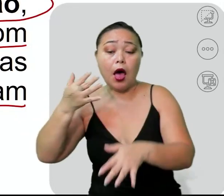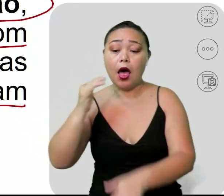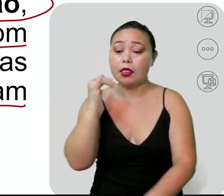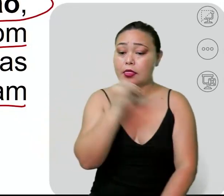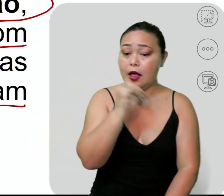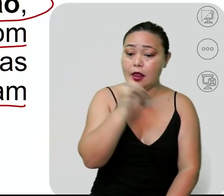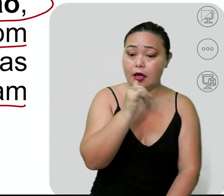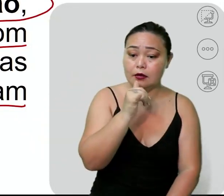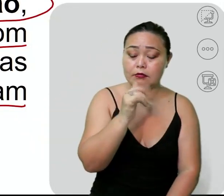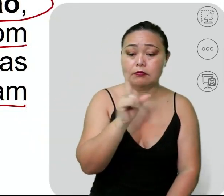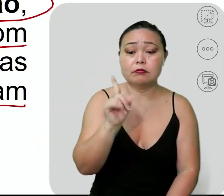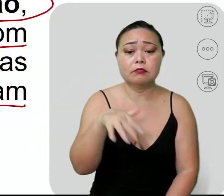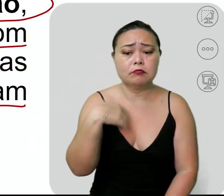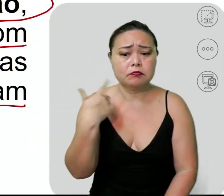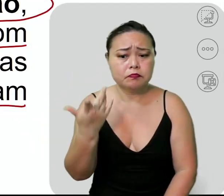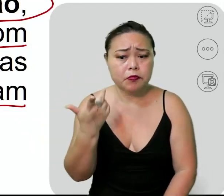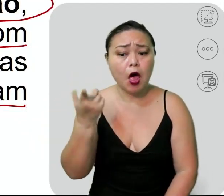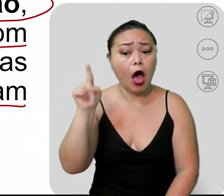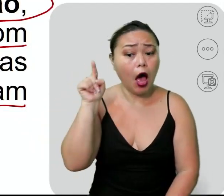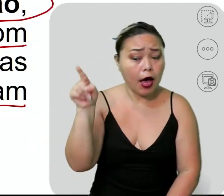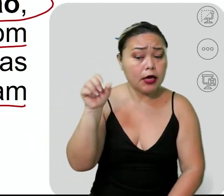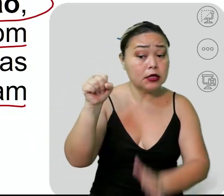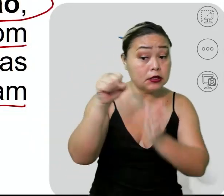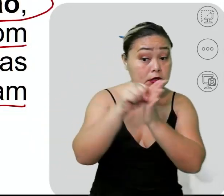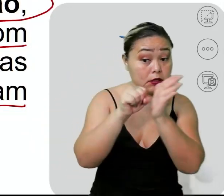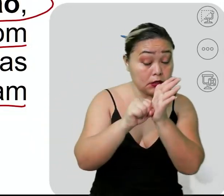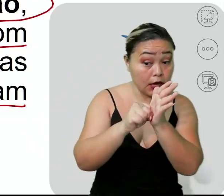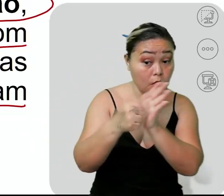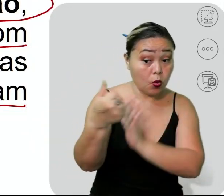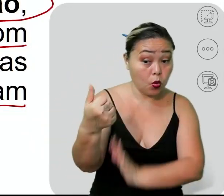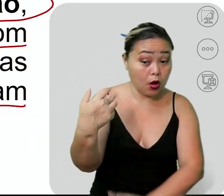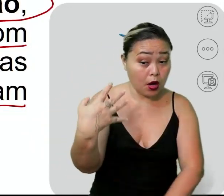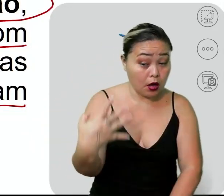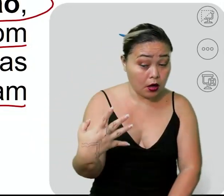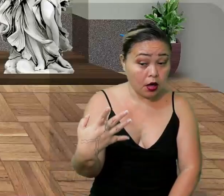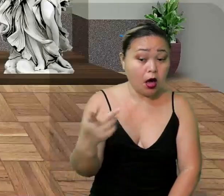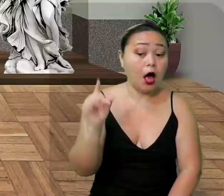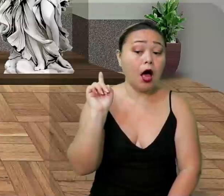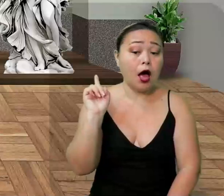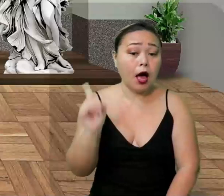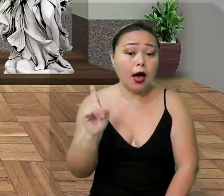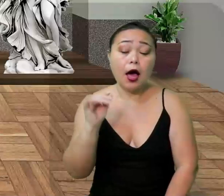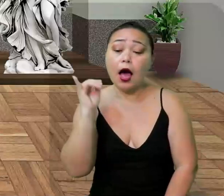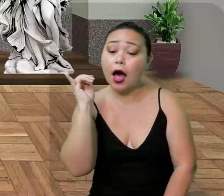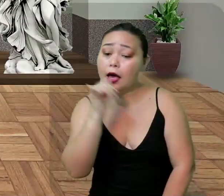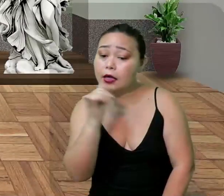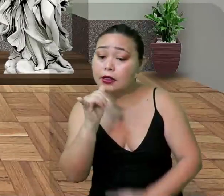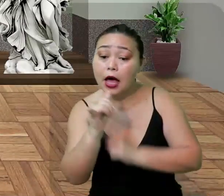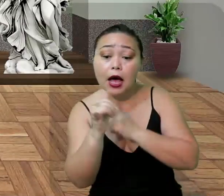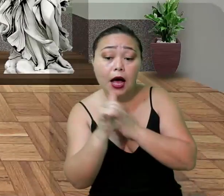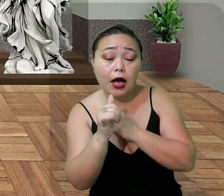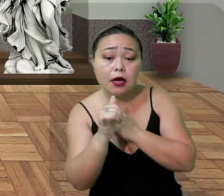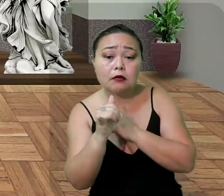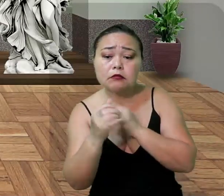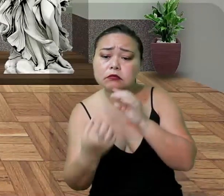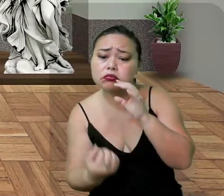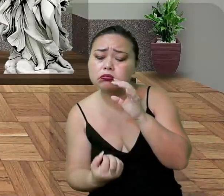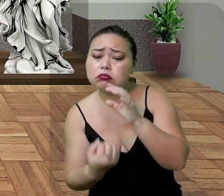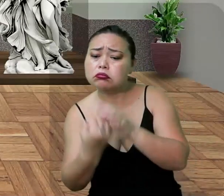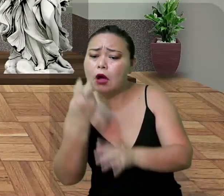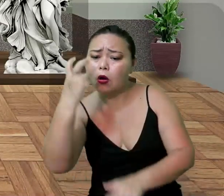Itália. Nós estamos no século XIV, a Itália já está passando, vem para mim, a Itália já está passando pelo